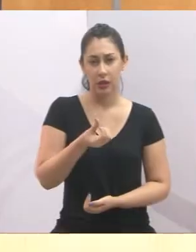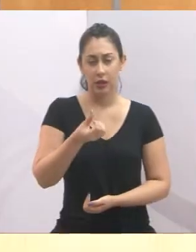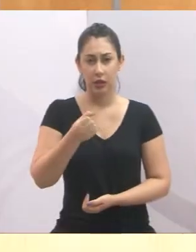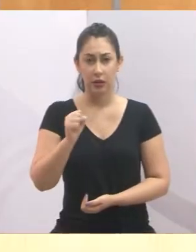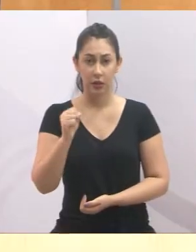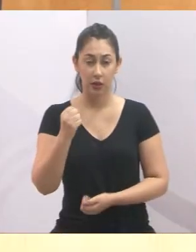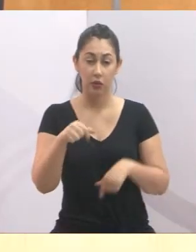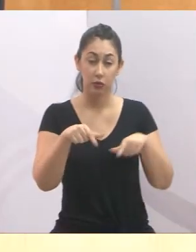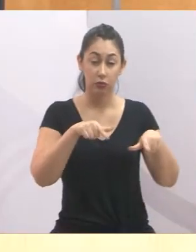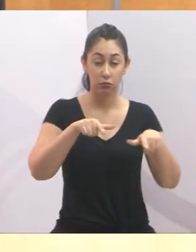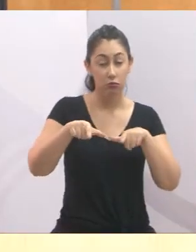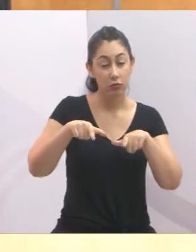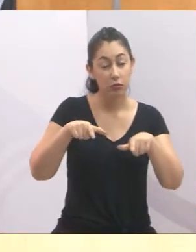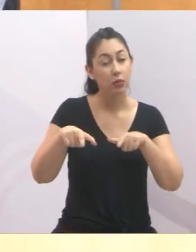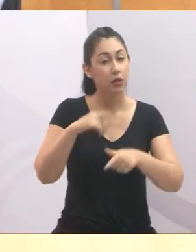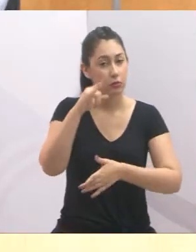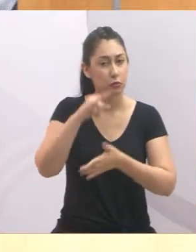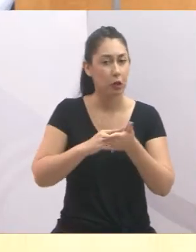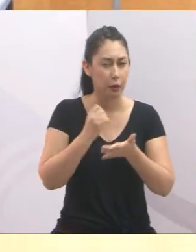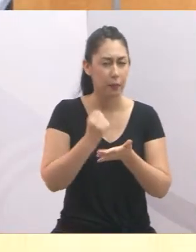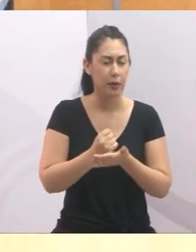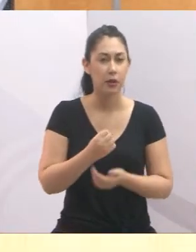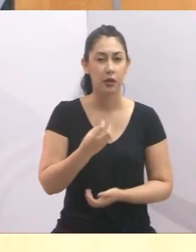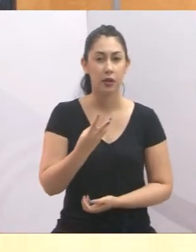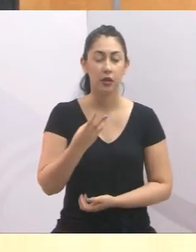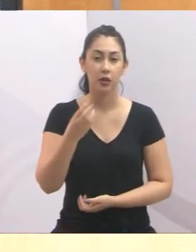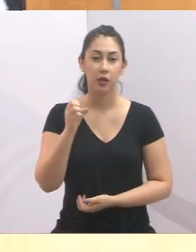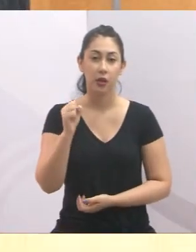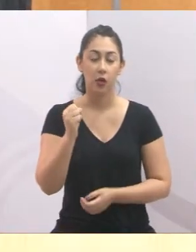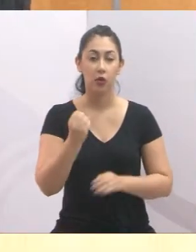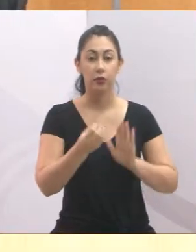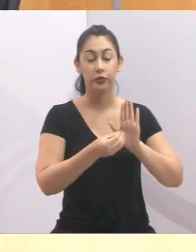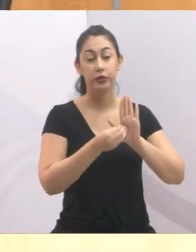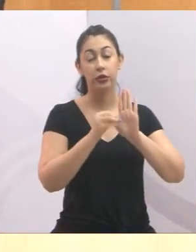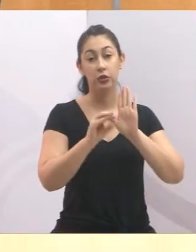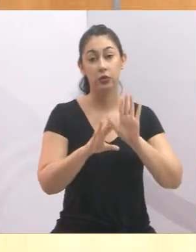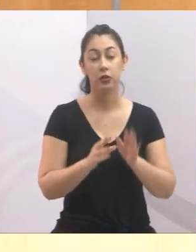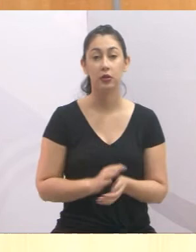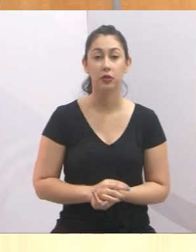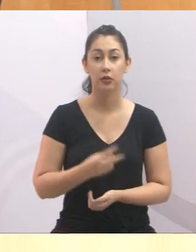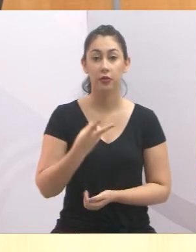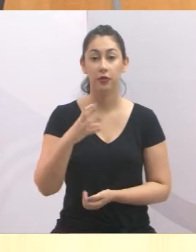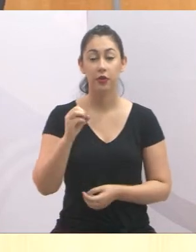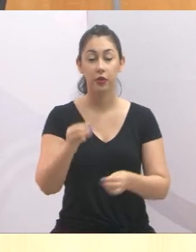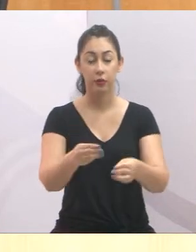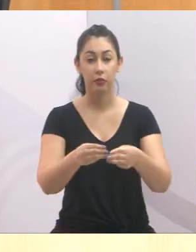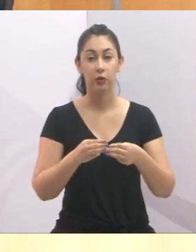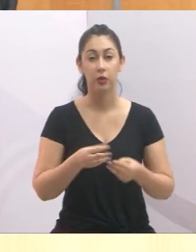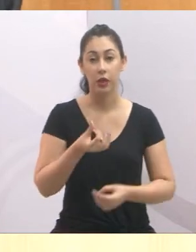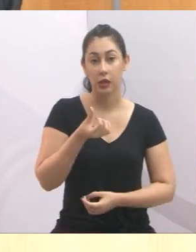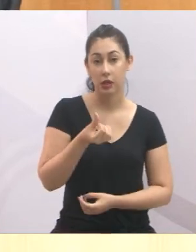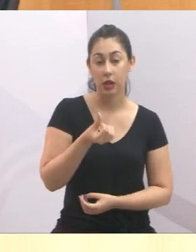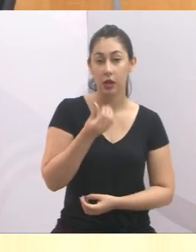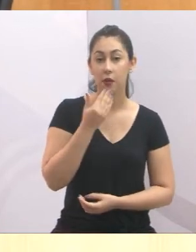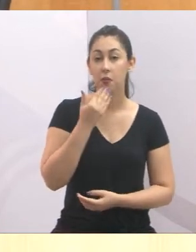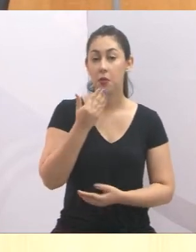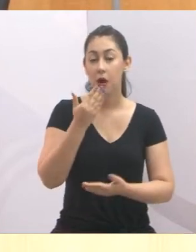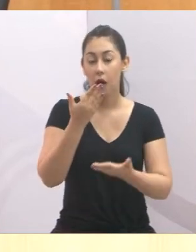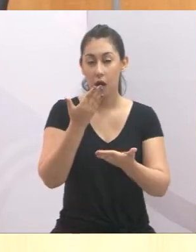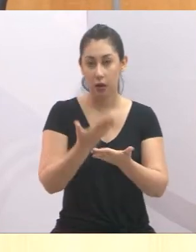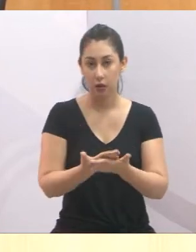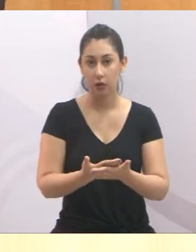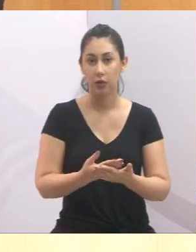68 trabalhos, sendo 38 indicações, 20 moções, 6 requerimentos e